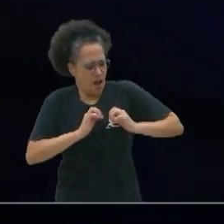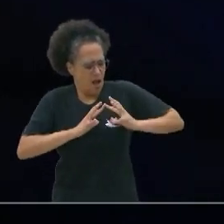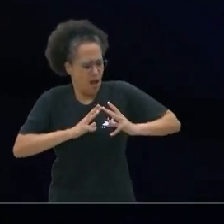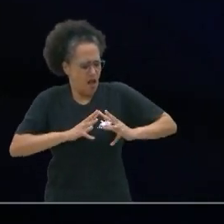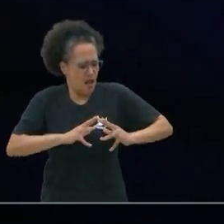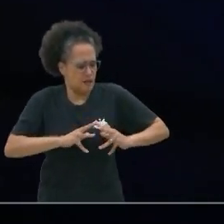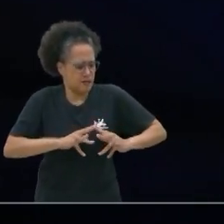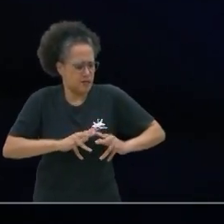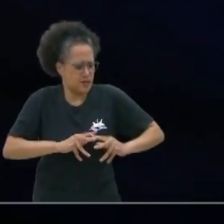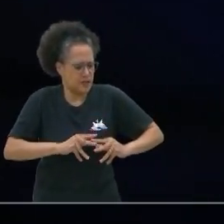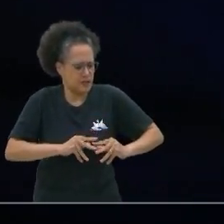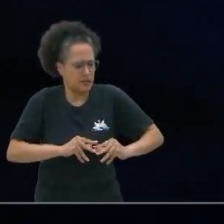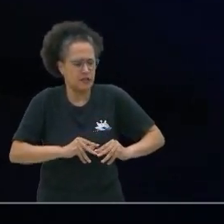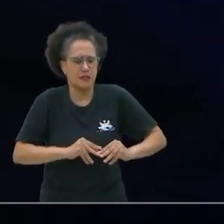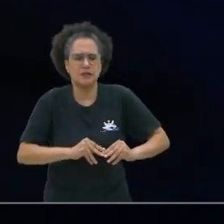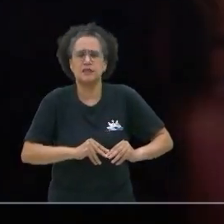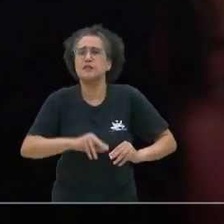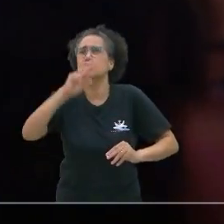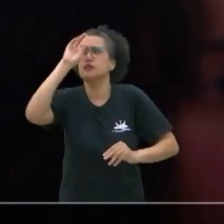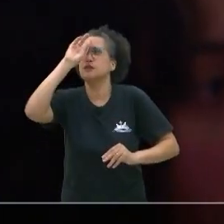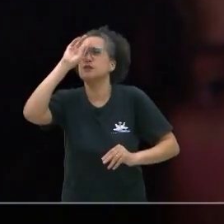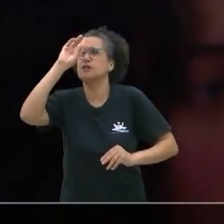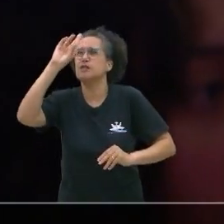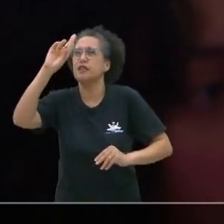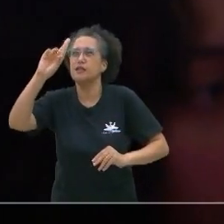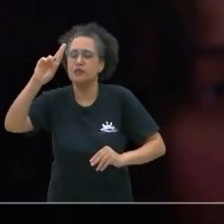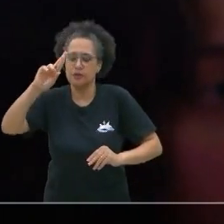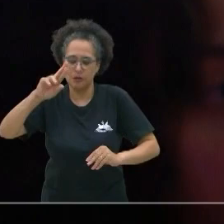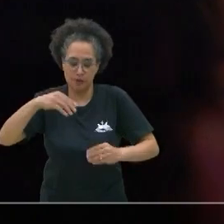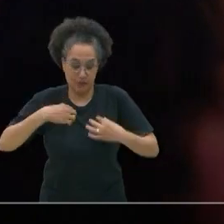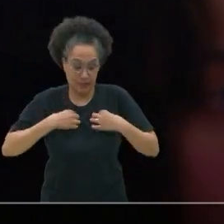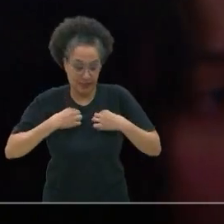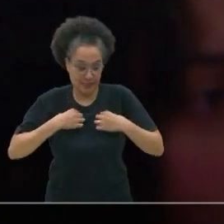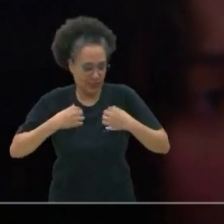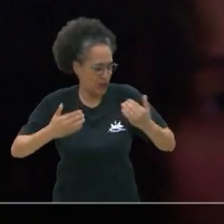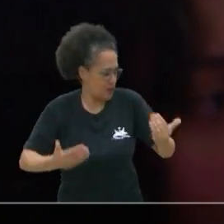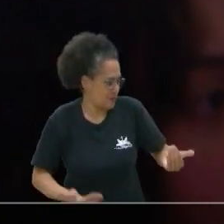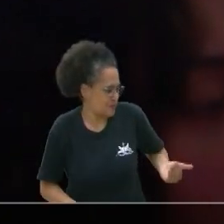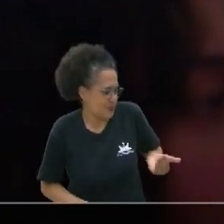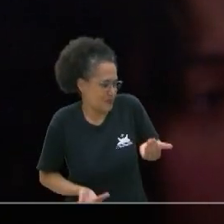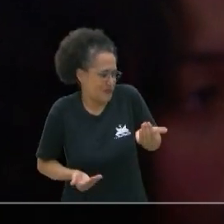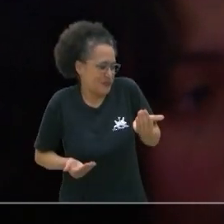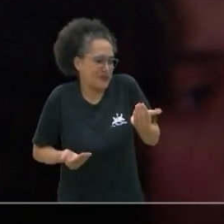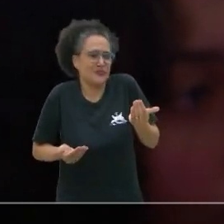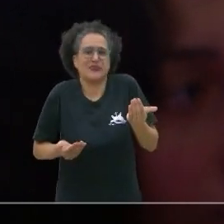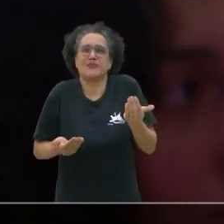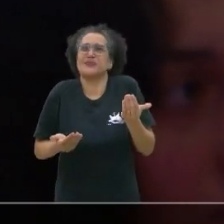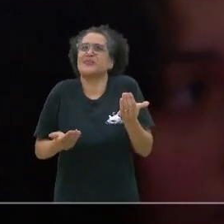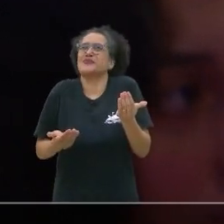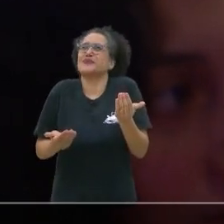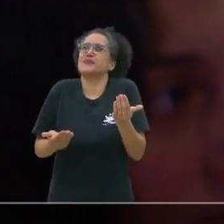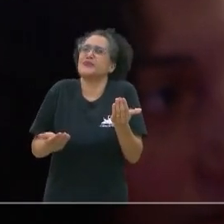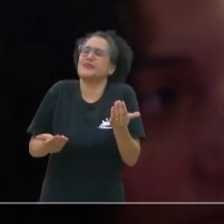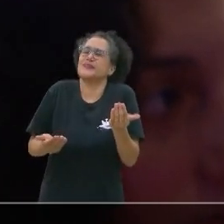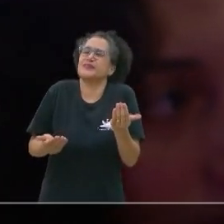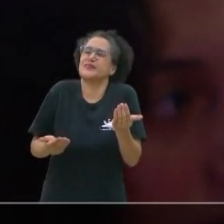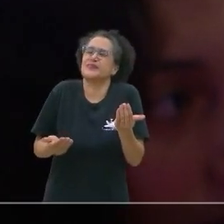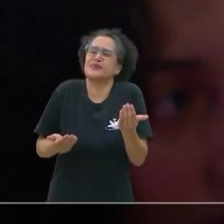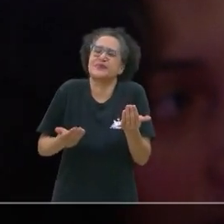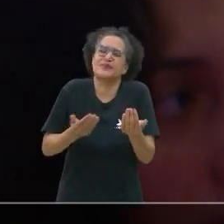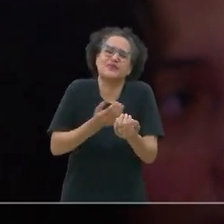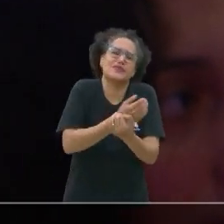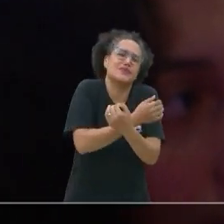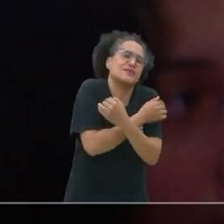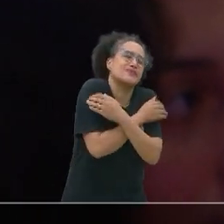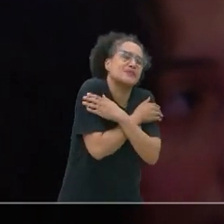Tu me carrega nos braços. Leva-me com teu abraço. Leva-me com